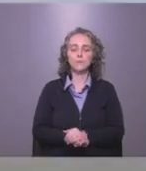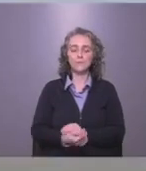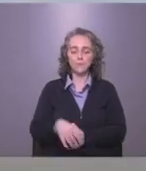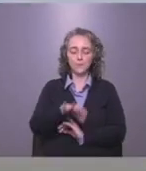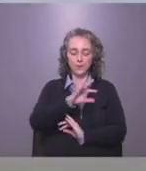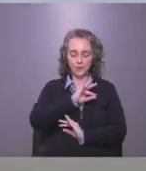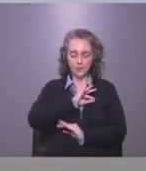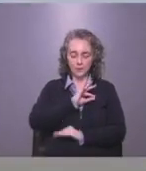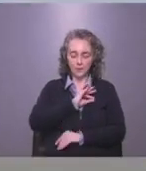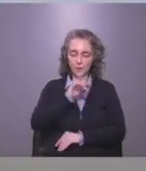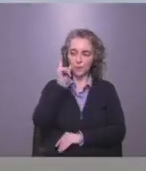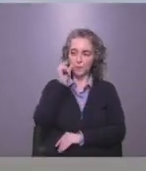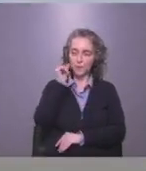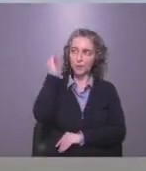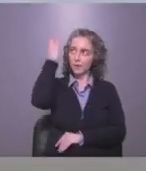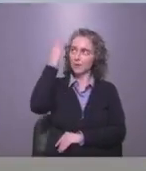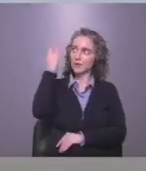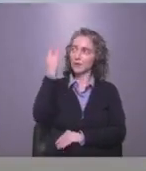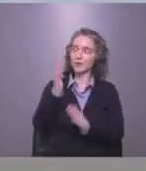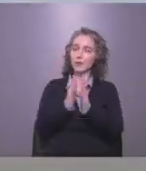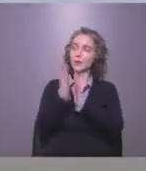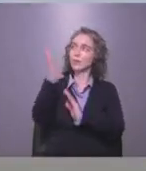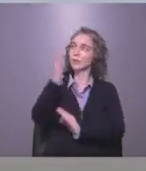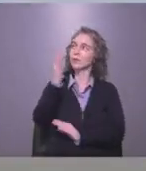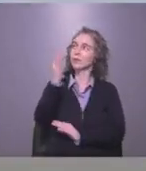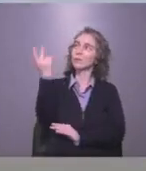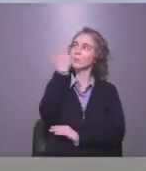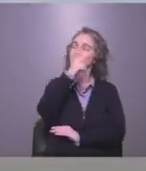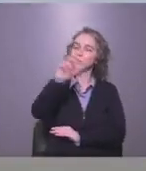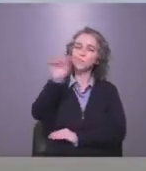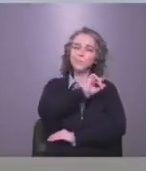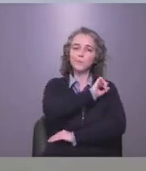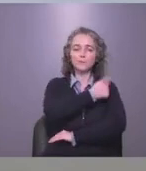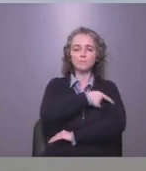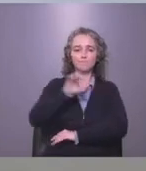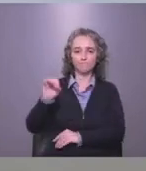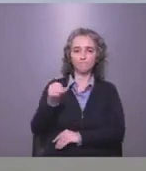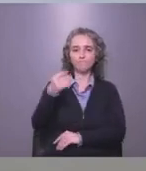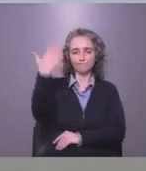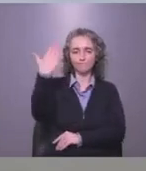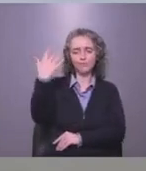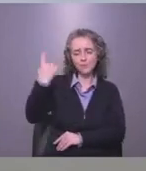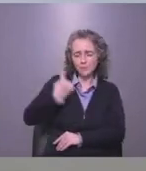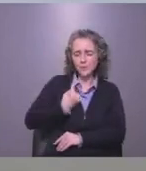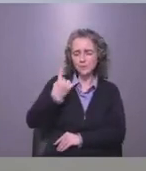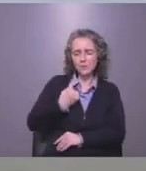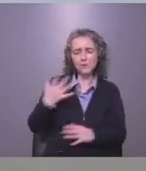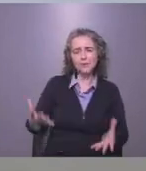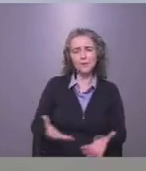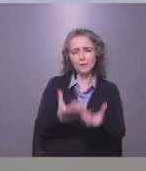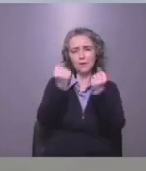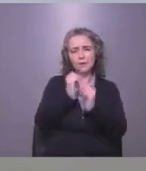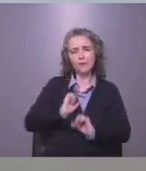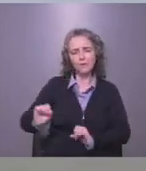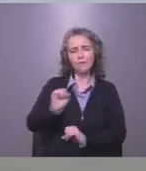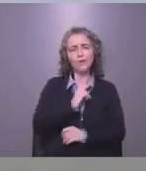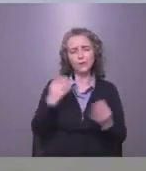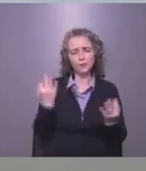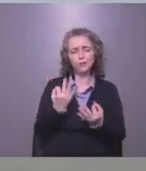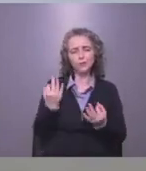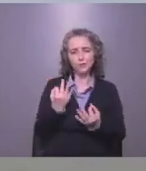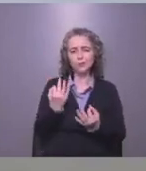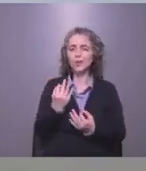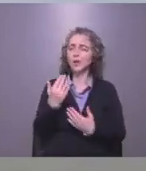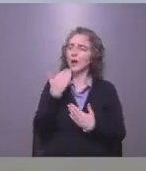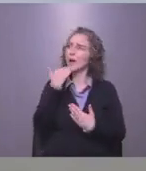Senhor, Pai Santo, Deus Eterno e Omnipotente, é verdadeiramente nosso dever, a nossa salvação, dar-vos